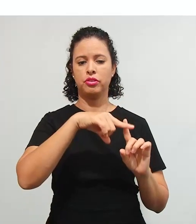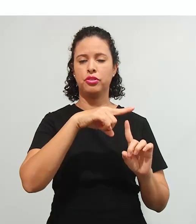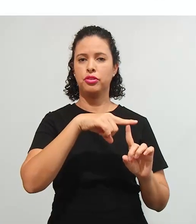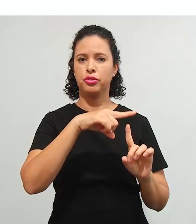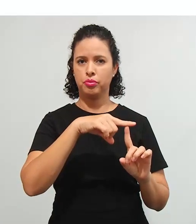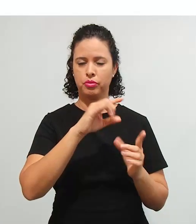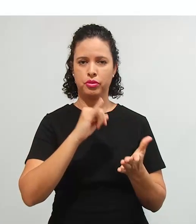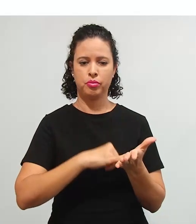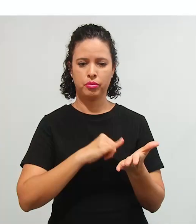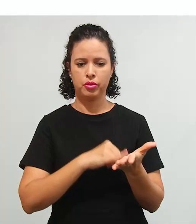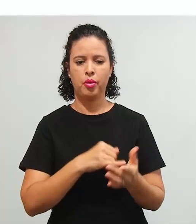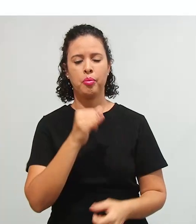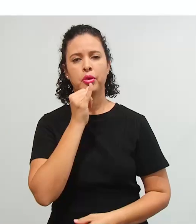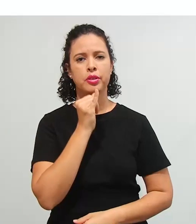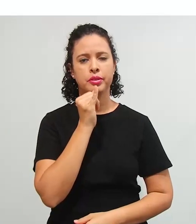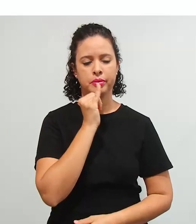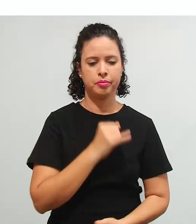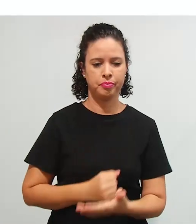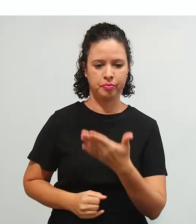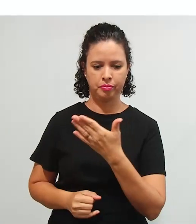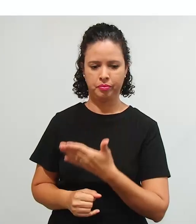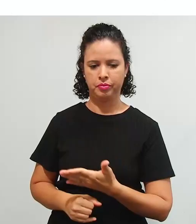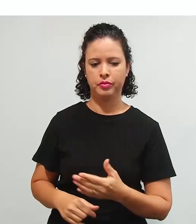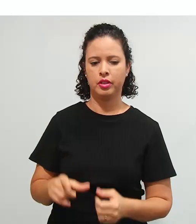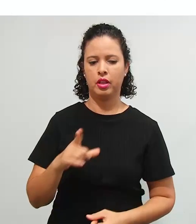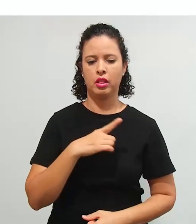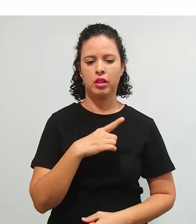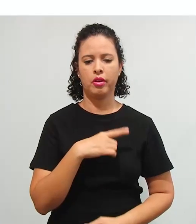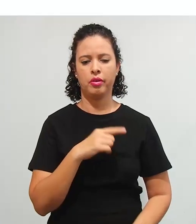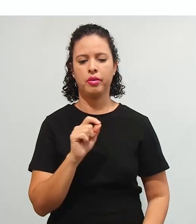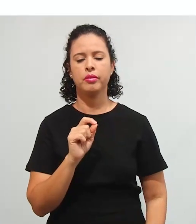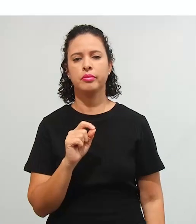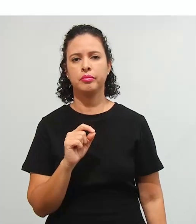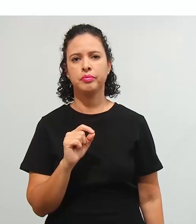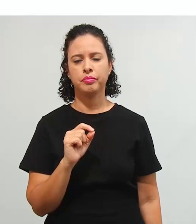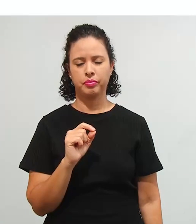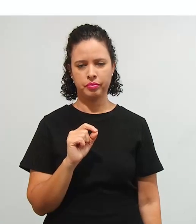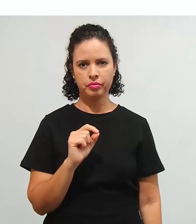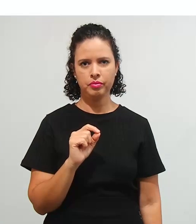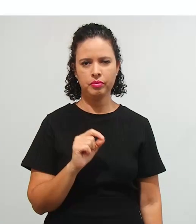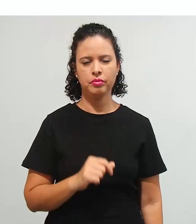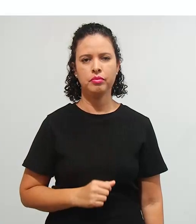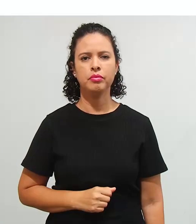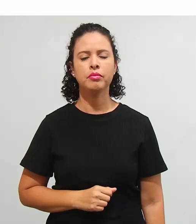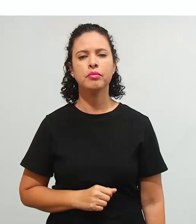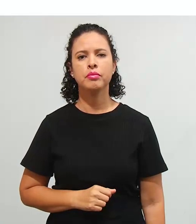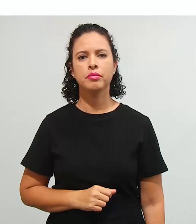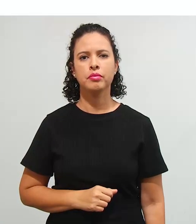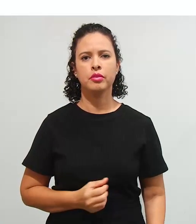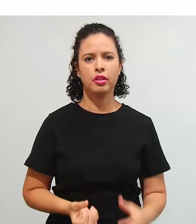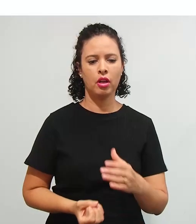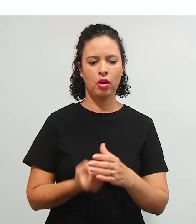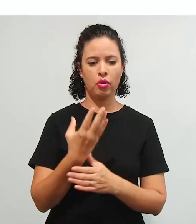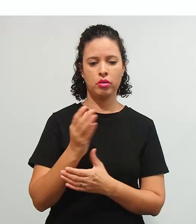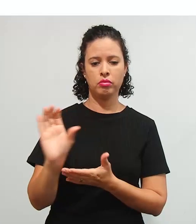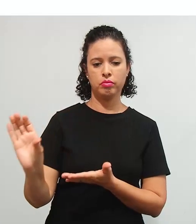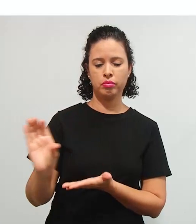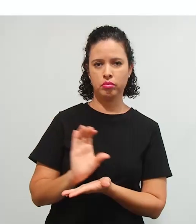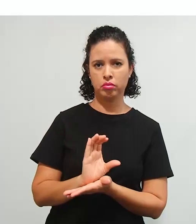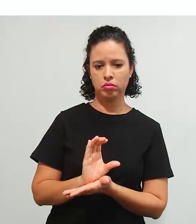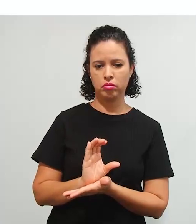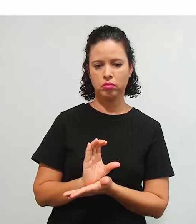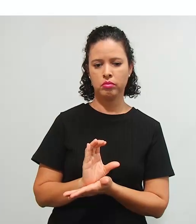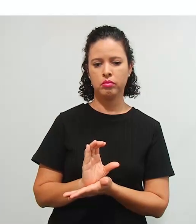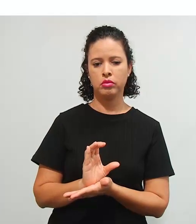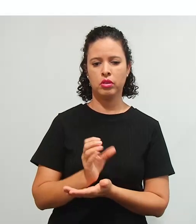impostos. Então, exemplo aqui, olha, eu trouxe aqui para vocês. Então, lá na origem, contribuições,